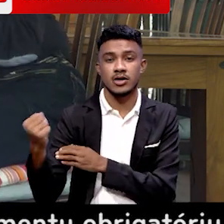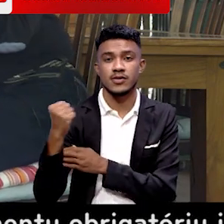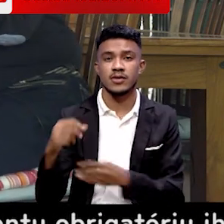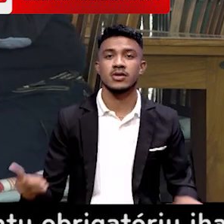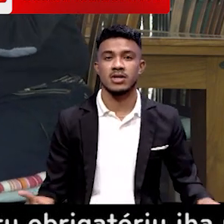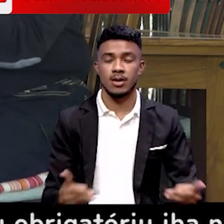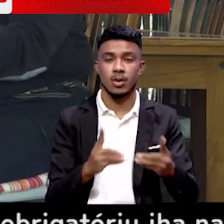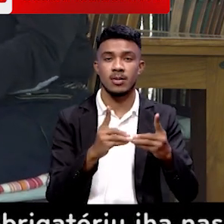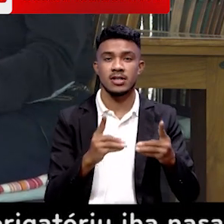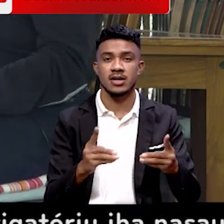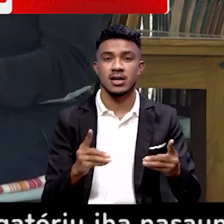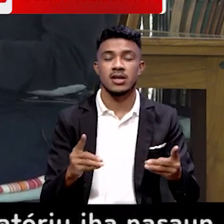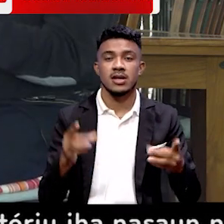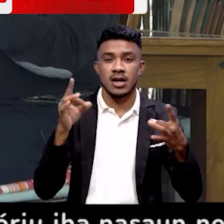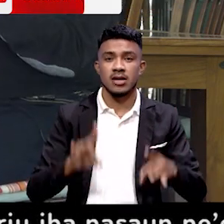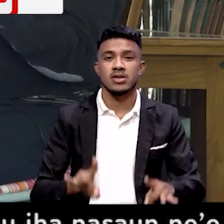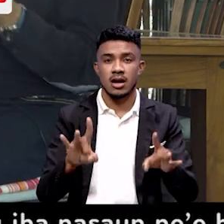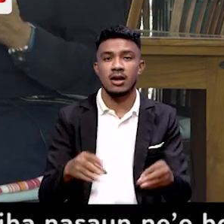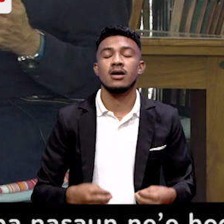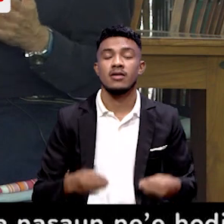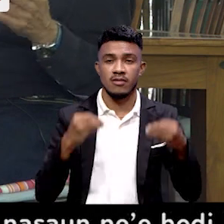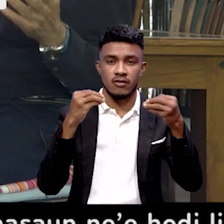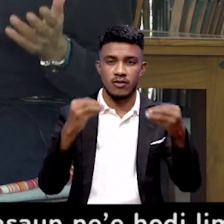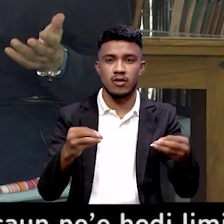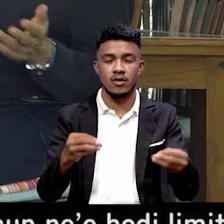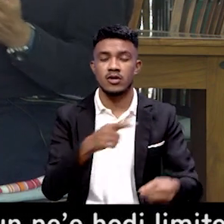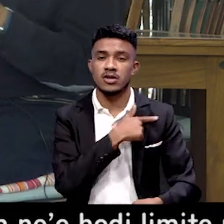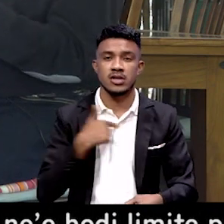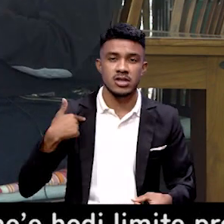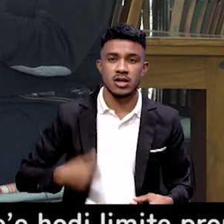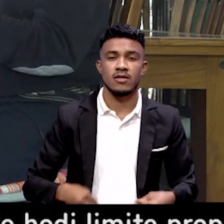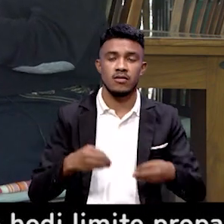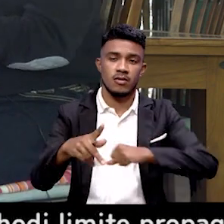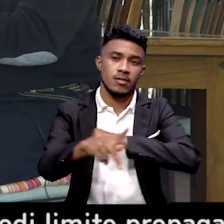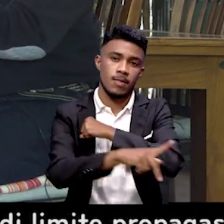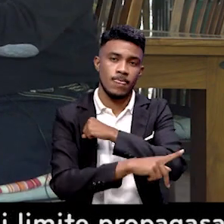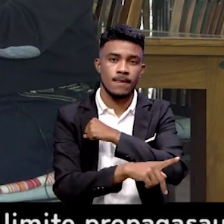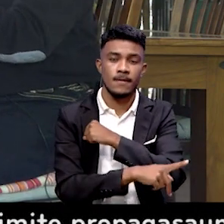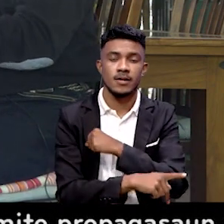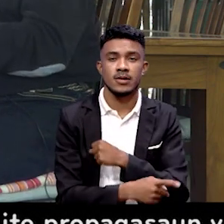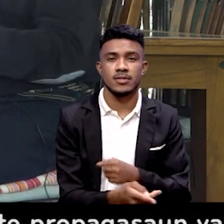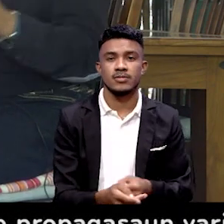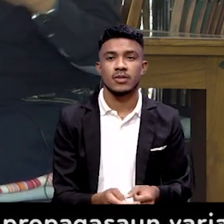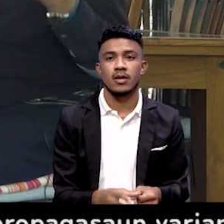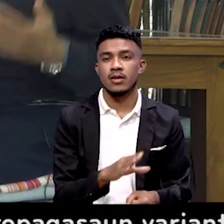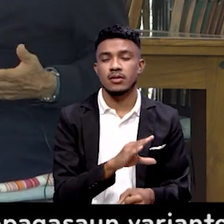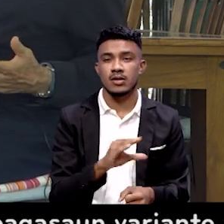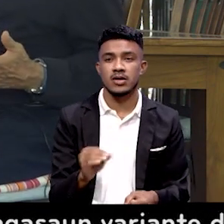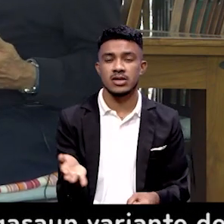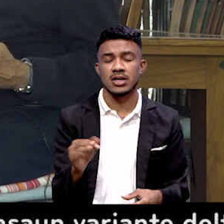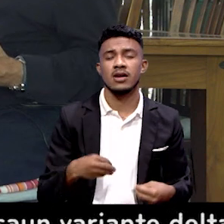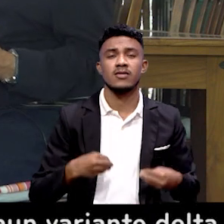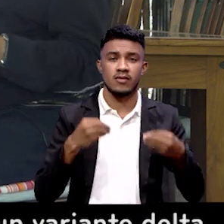diplomacia, a Austrália oferece, China, Portugal, Nova Zelândia, COVAX